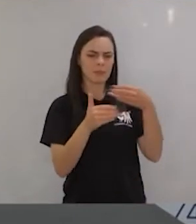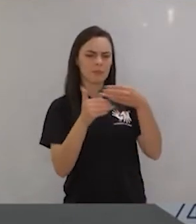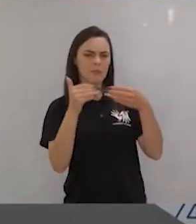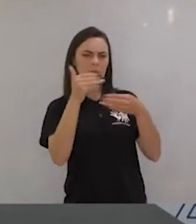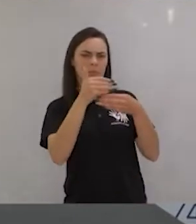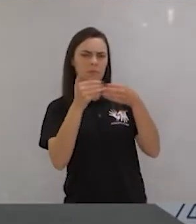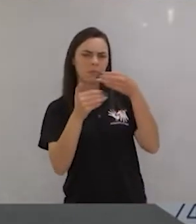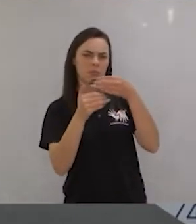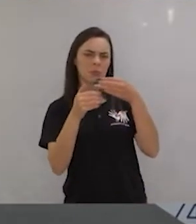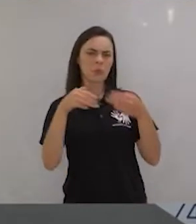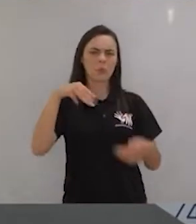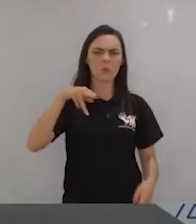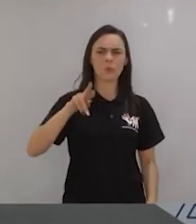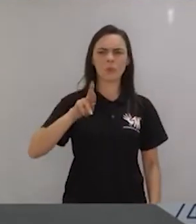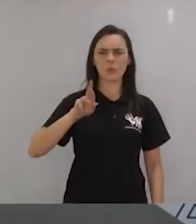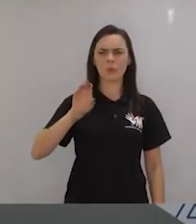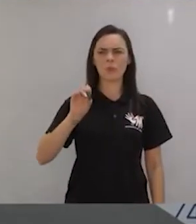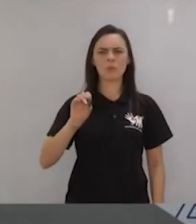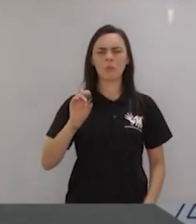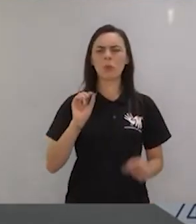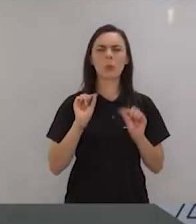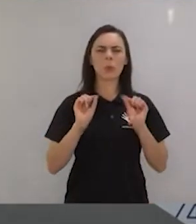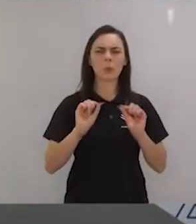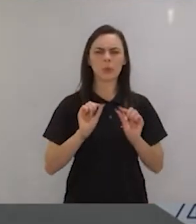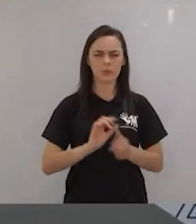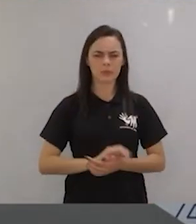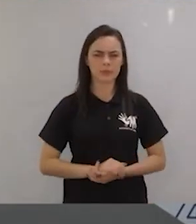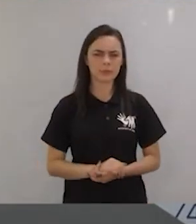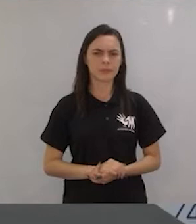construísse muros. O que que são muros?